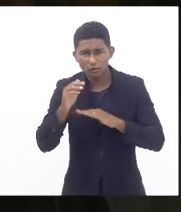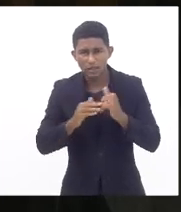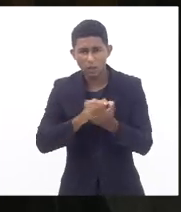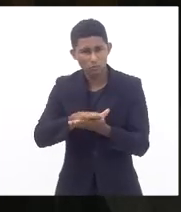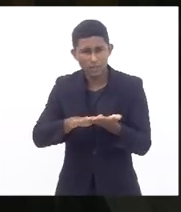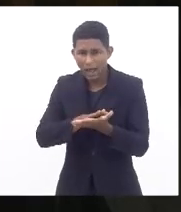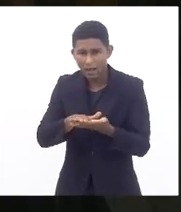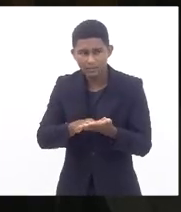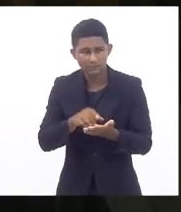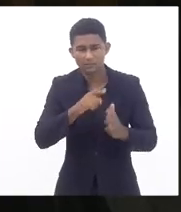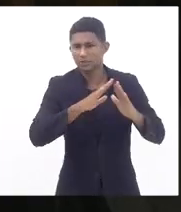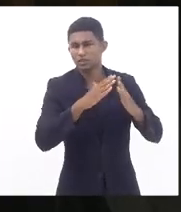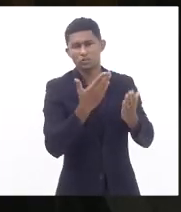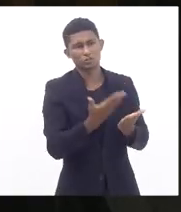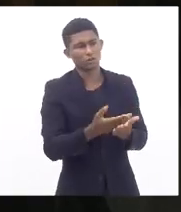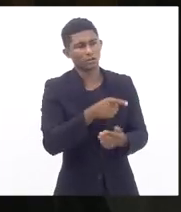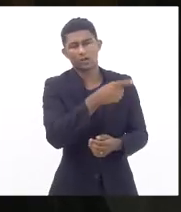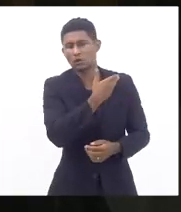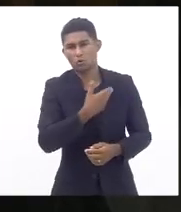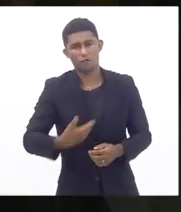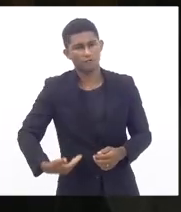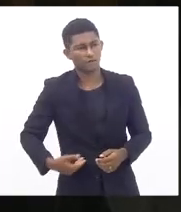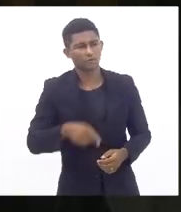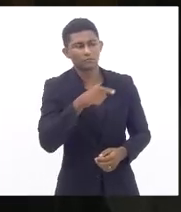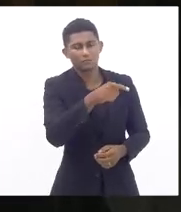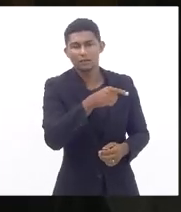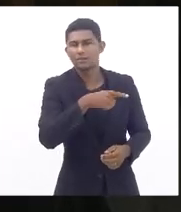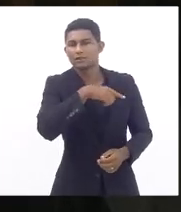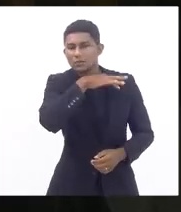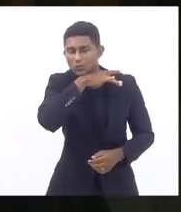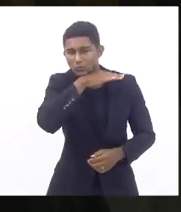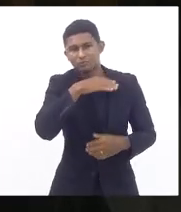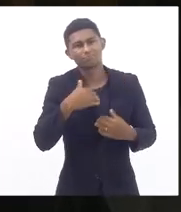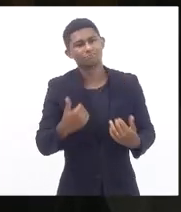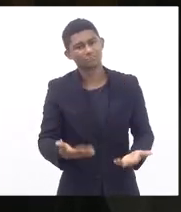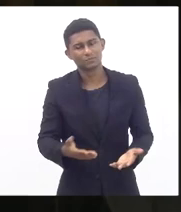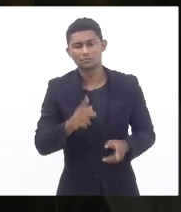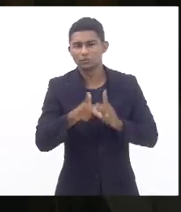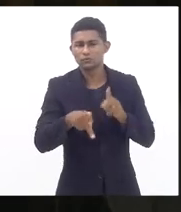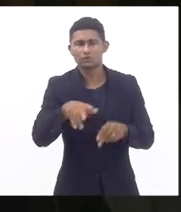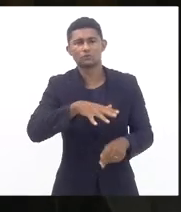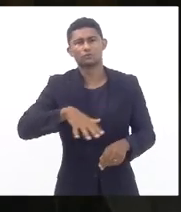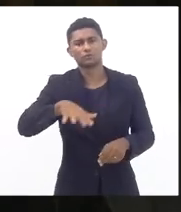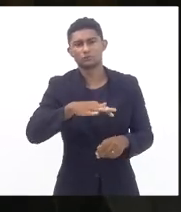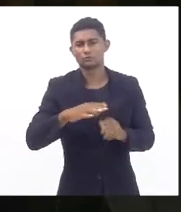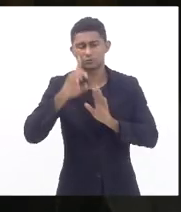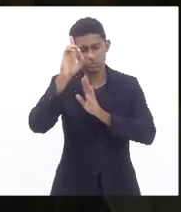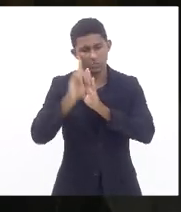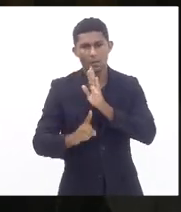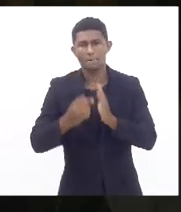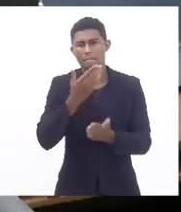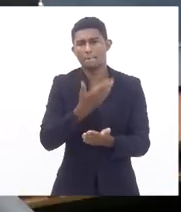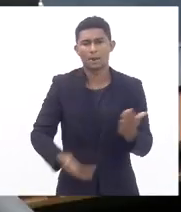Sem escola pública, a gente está jogando a nossa população, né, na negação dos seus direitos mais